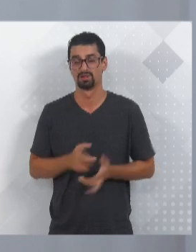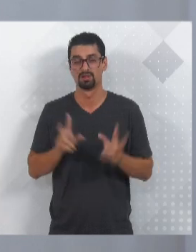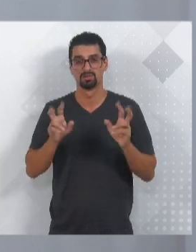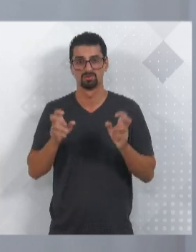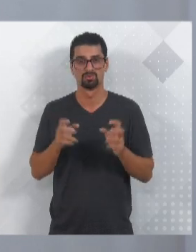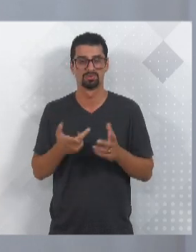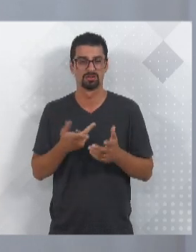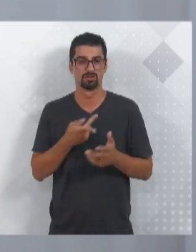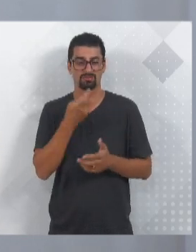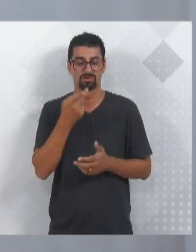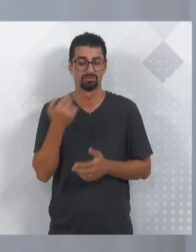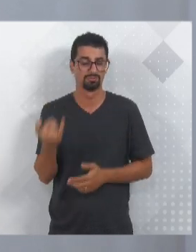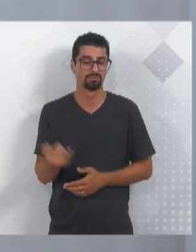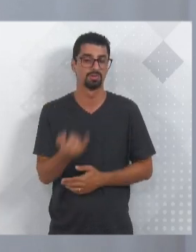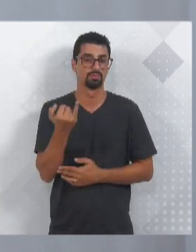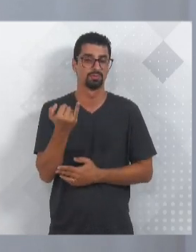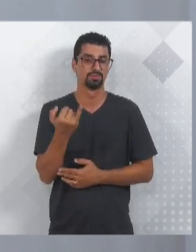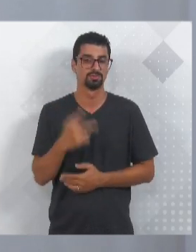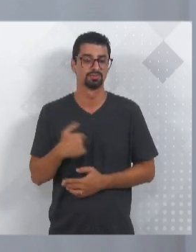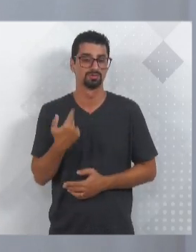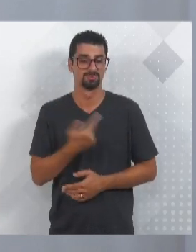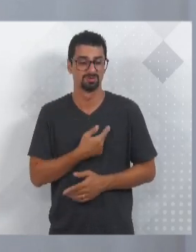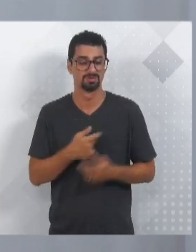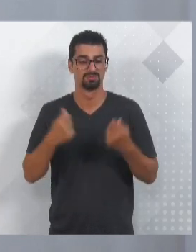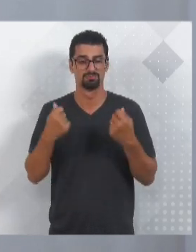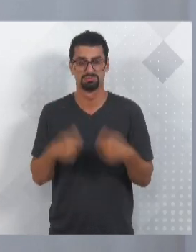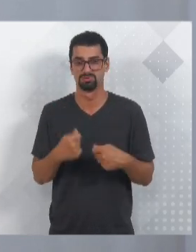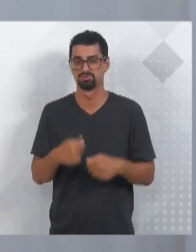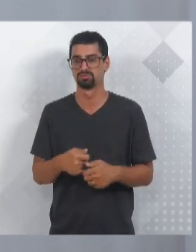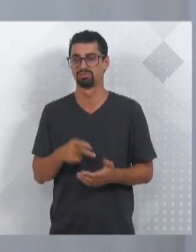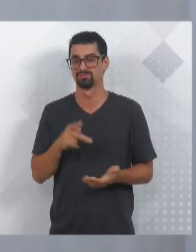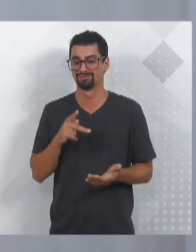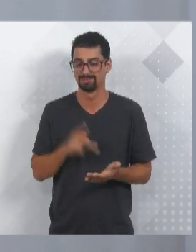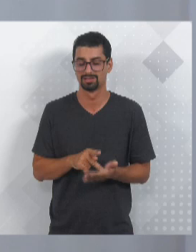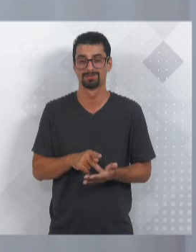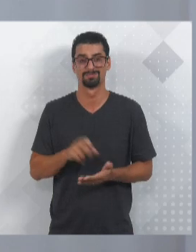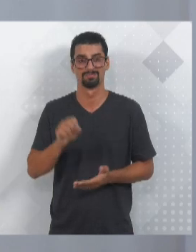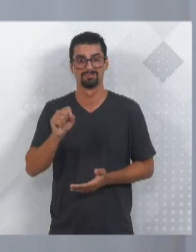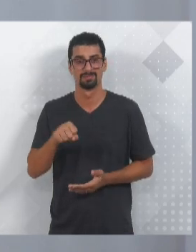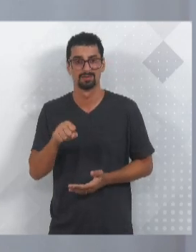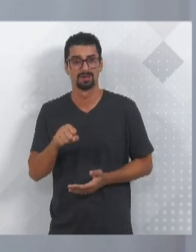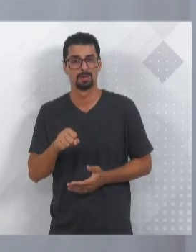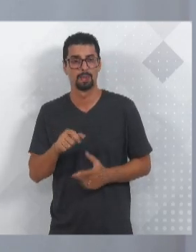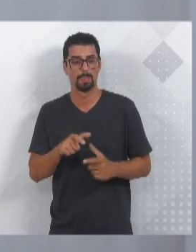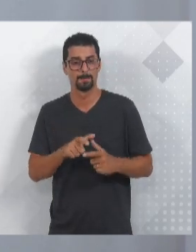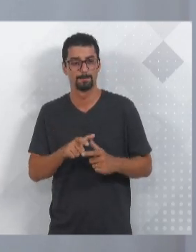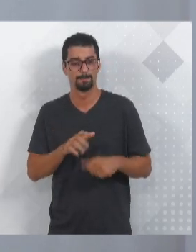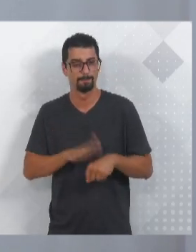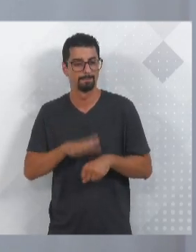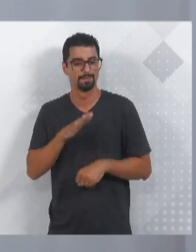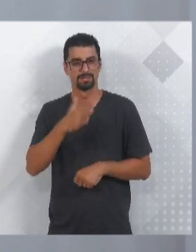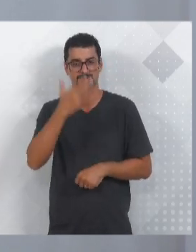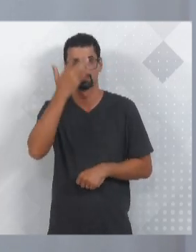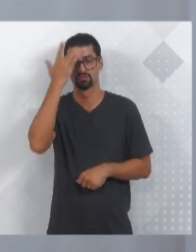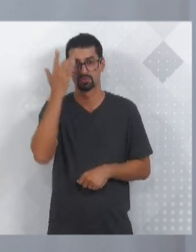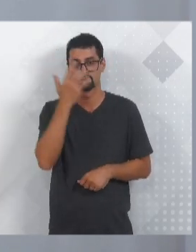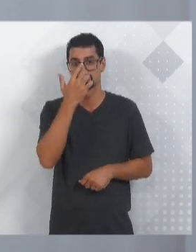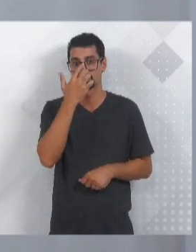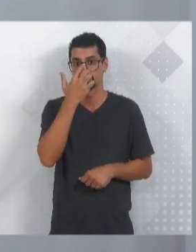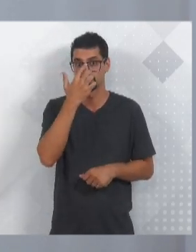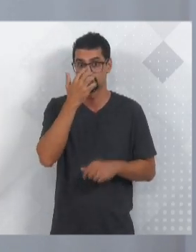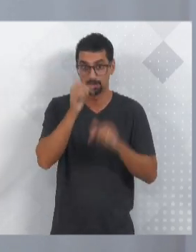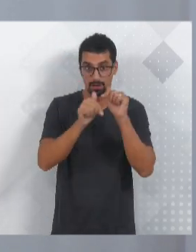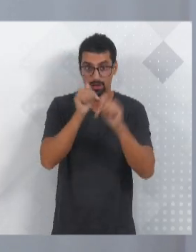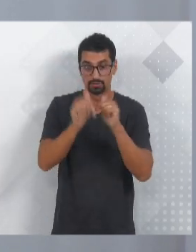trago bastante importante, que a gente precisa efetivamente, sim, trazer maior efetivo, sim, trazer não